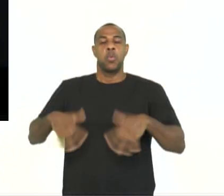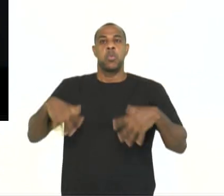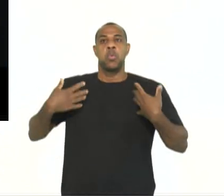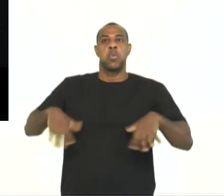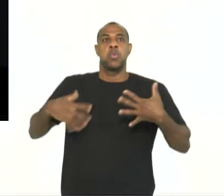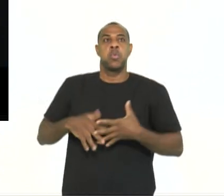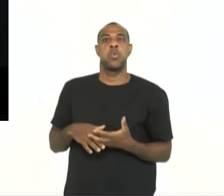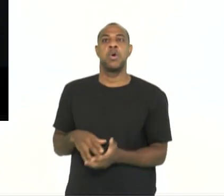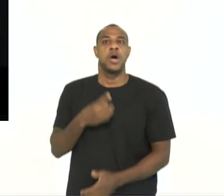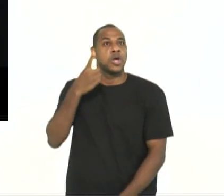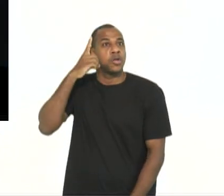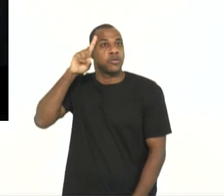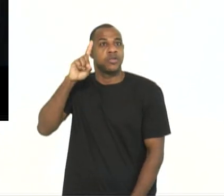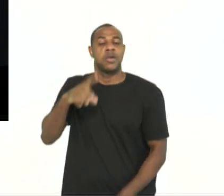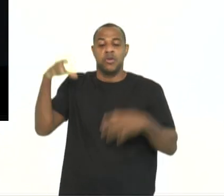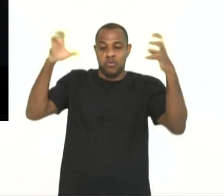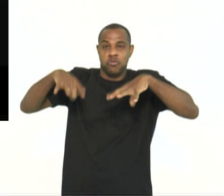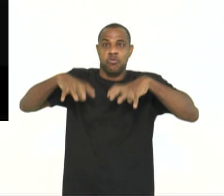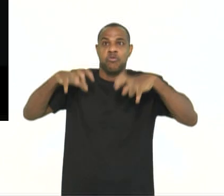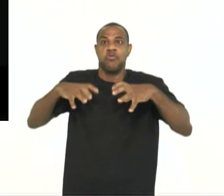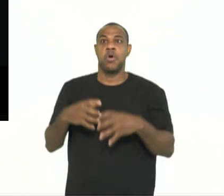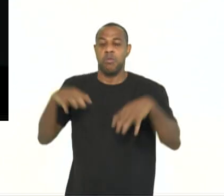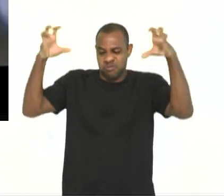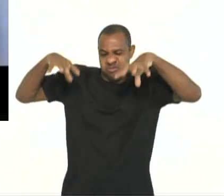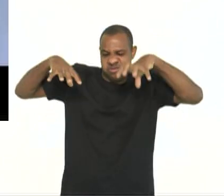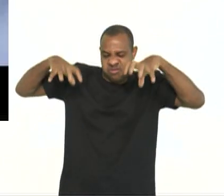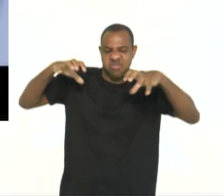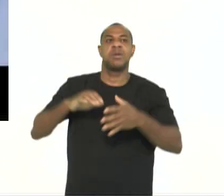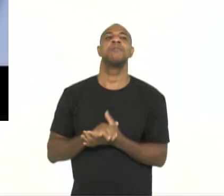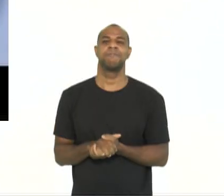dias, choveu o que era previsto para os próximos meses.